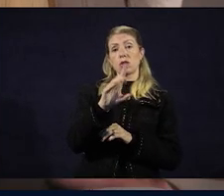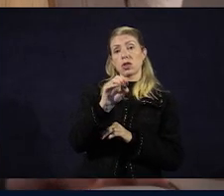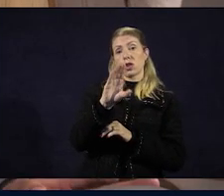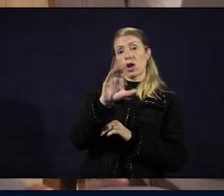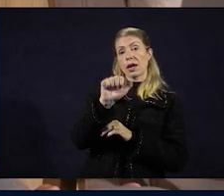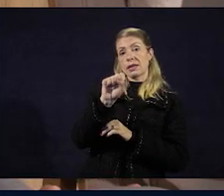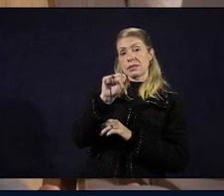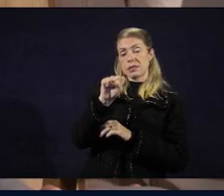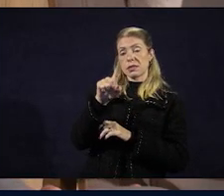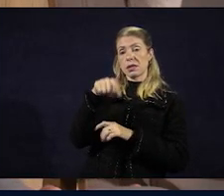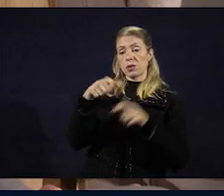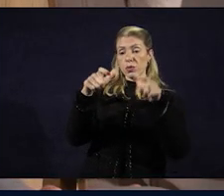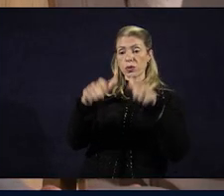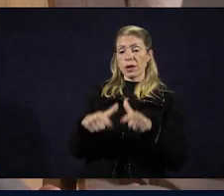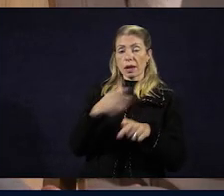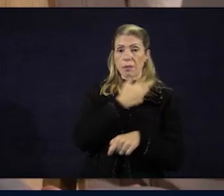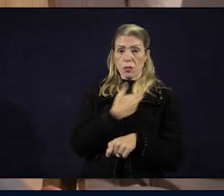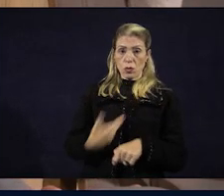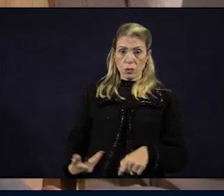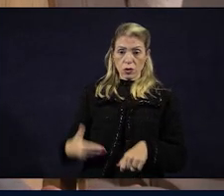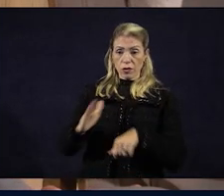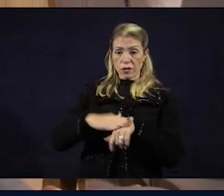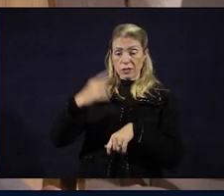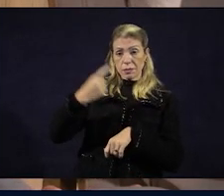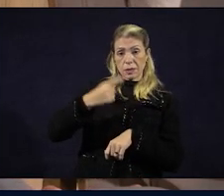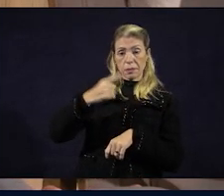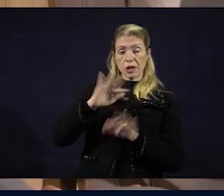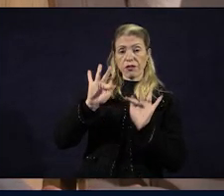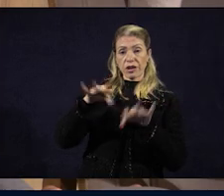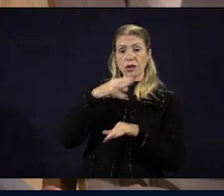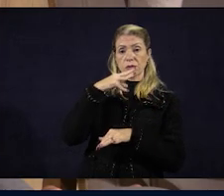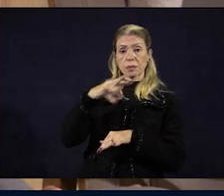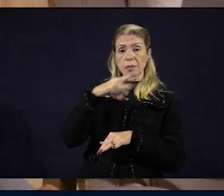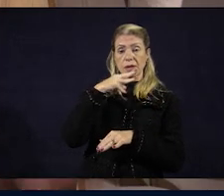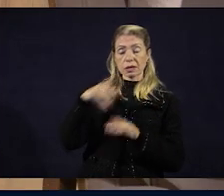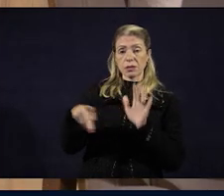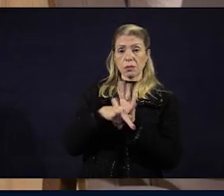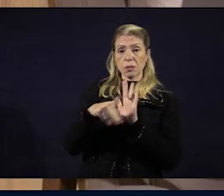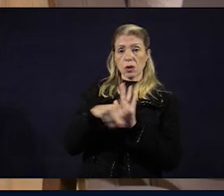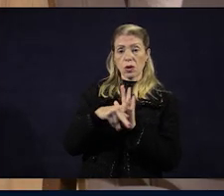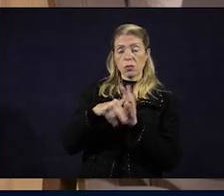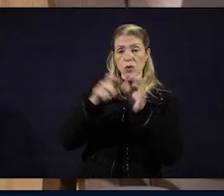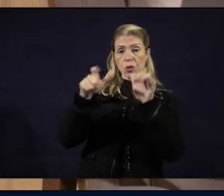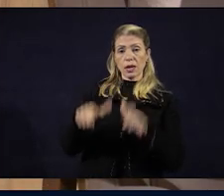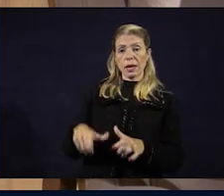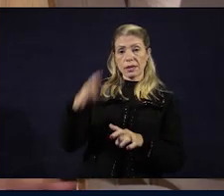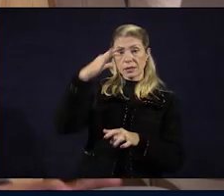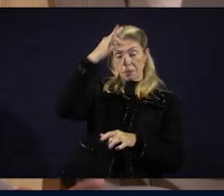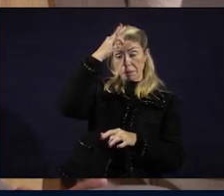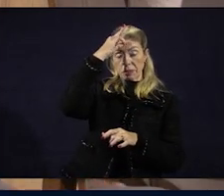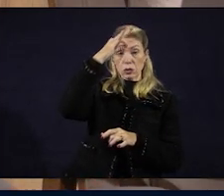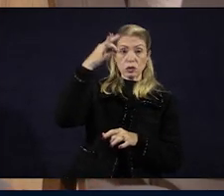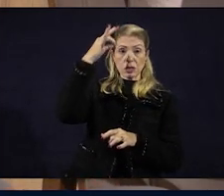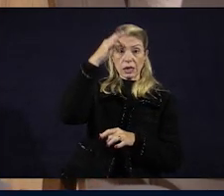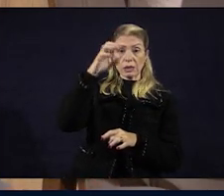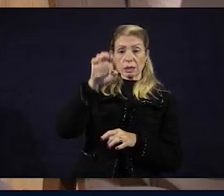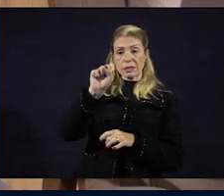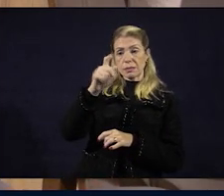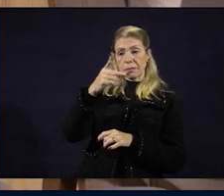que são os portos públicos. Fizemos a primeira delas no final de março, a Companhia Docas do Espírito Santo, um grupo de investidores, o Grupo Quadra,